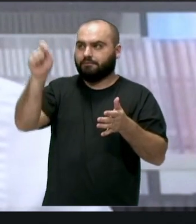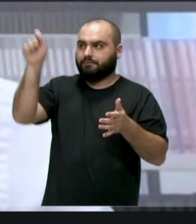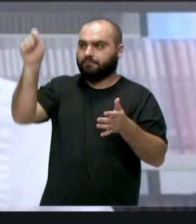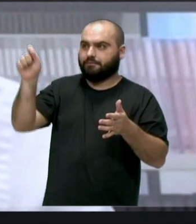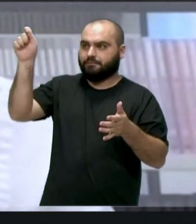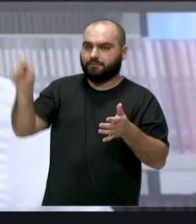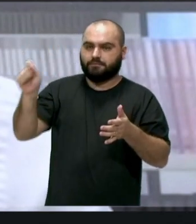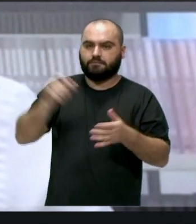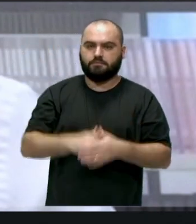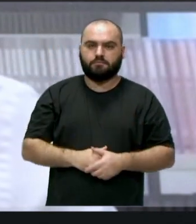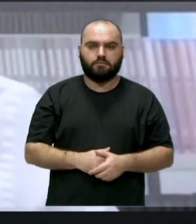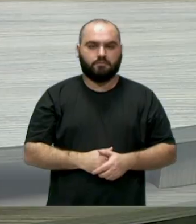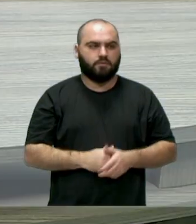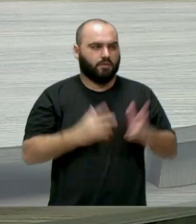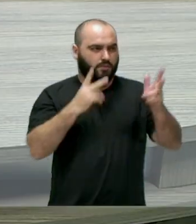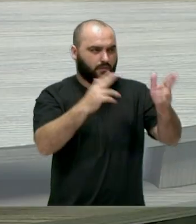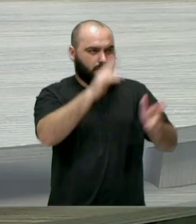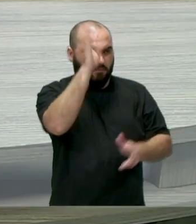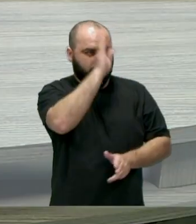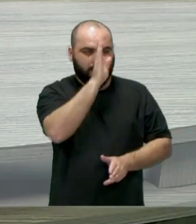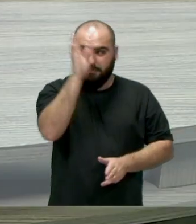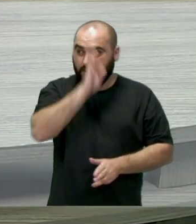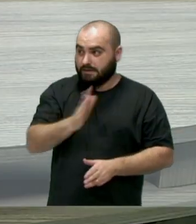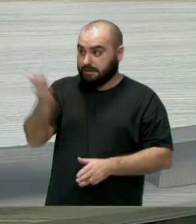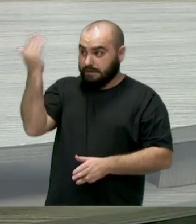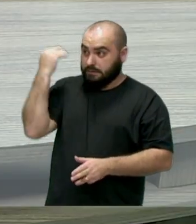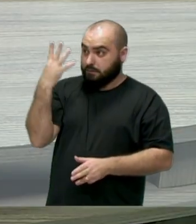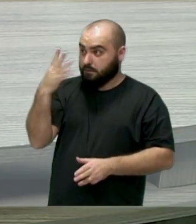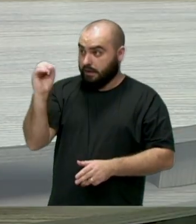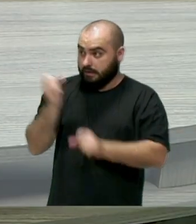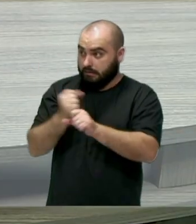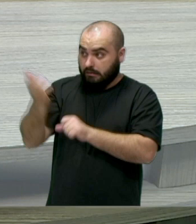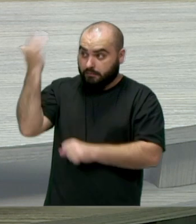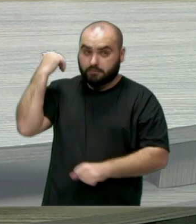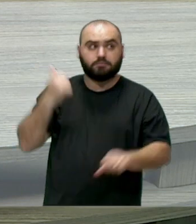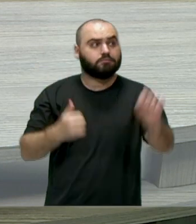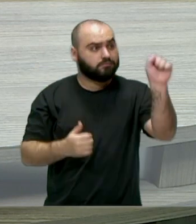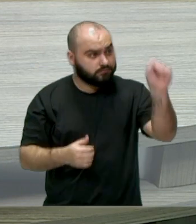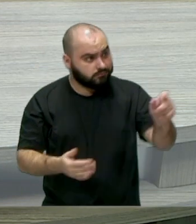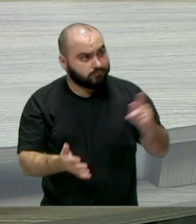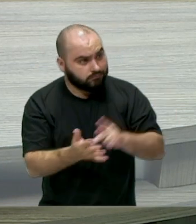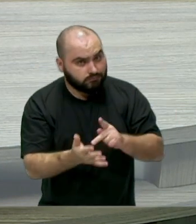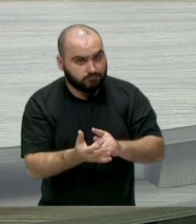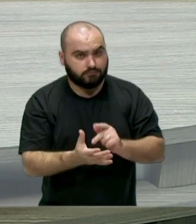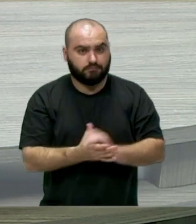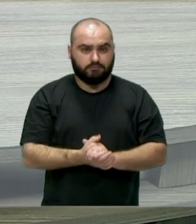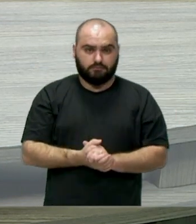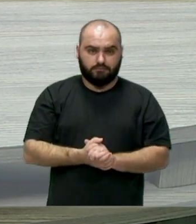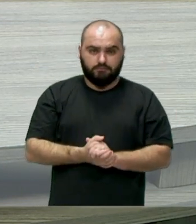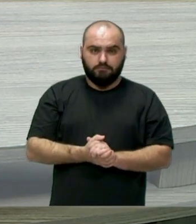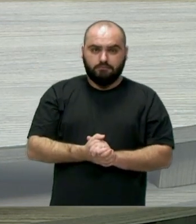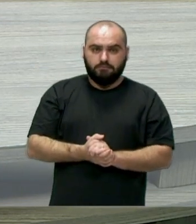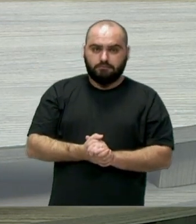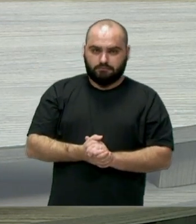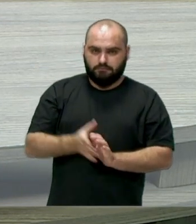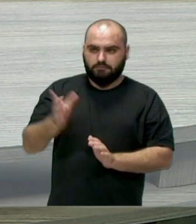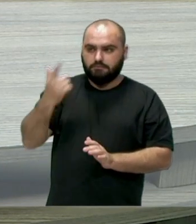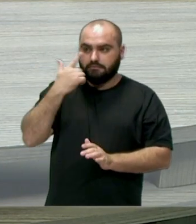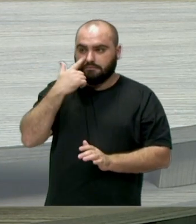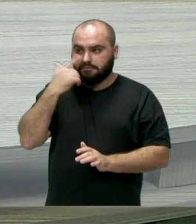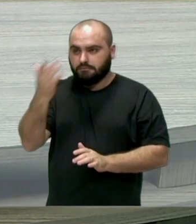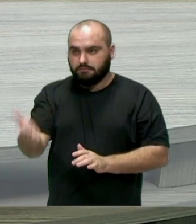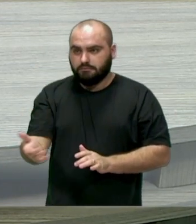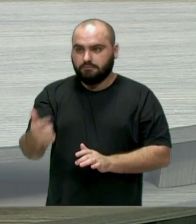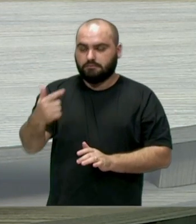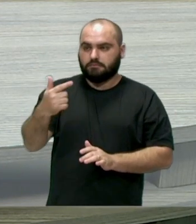votos. Como Depois era eles no pegam... Brasil há 40 anos. Exatamente, eles fazem o totalizador, 80 votos para um, 70